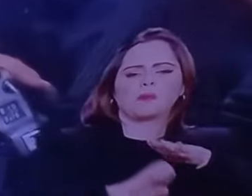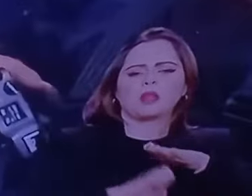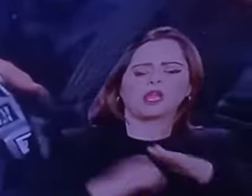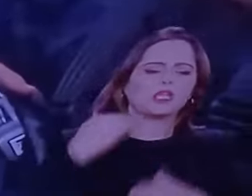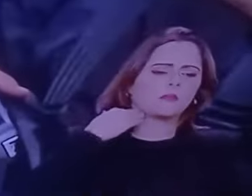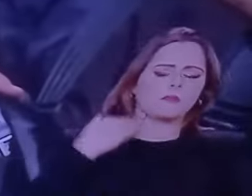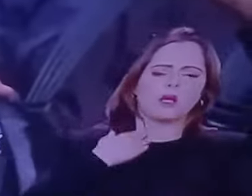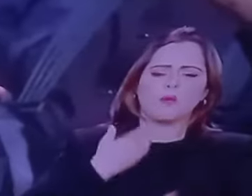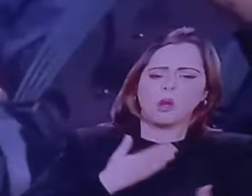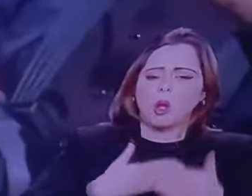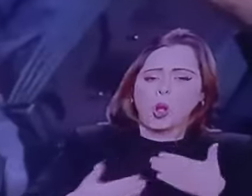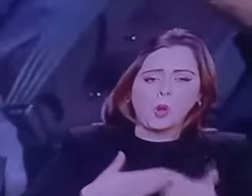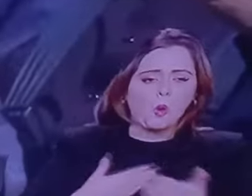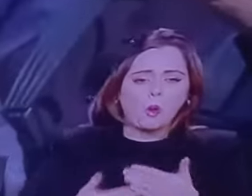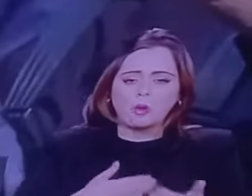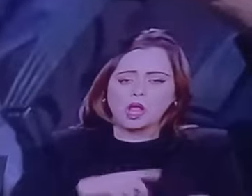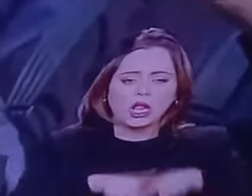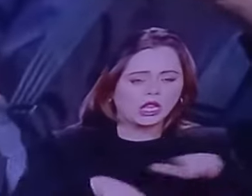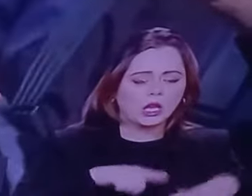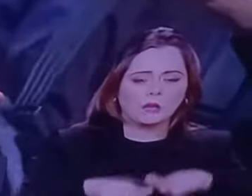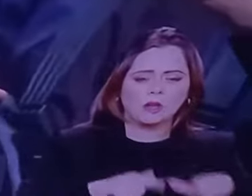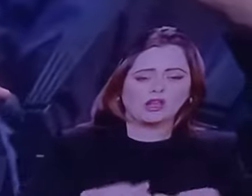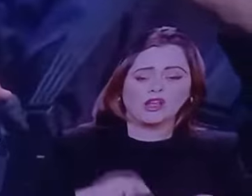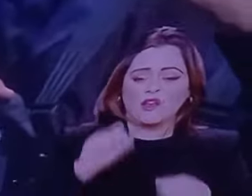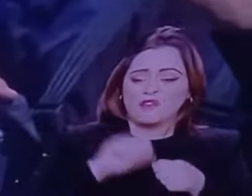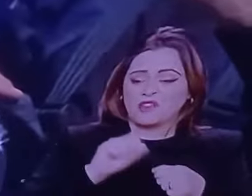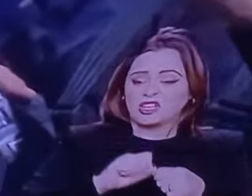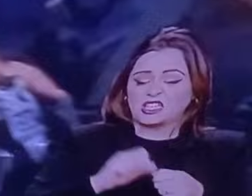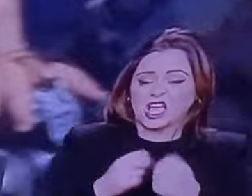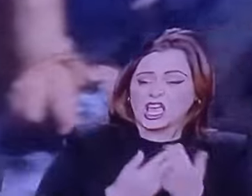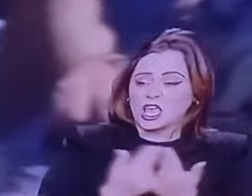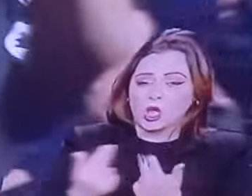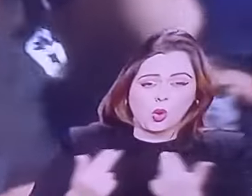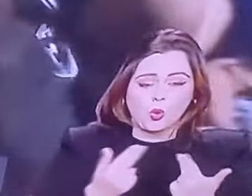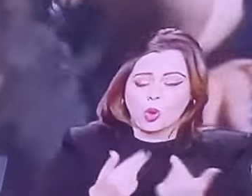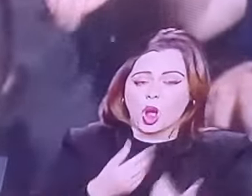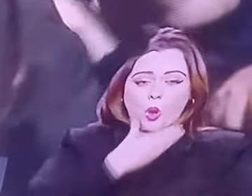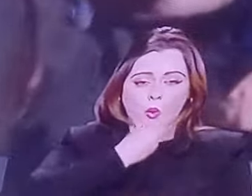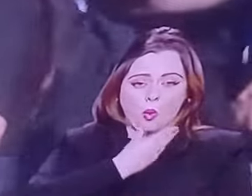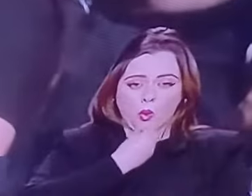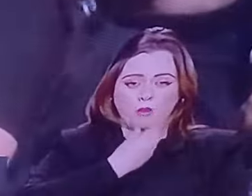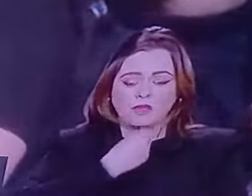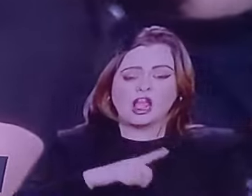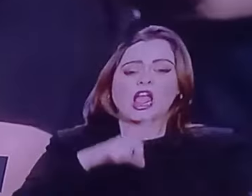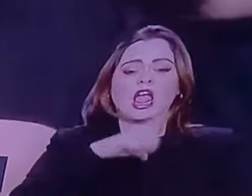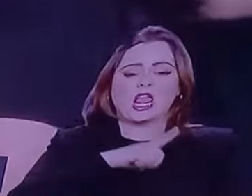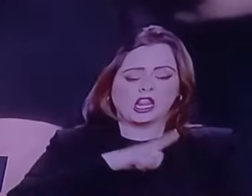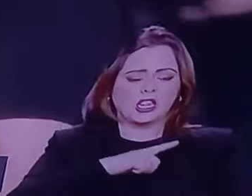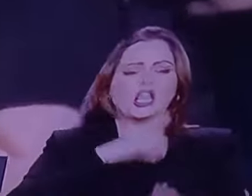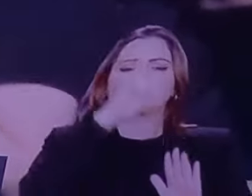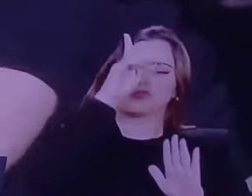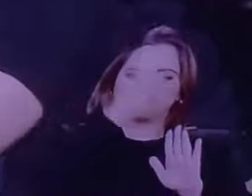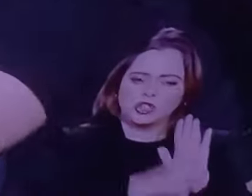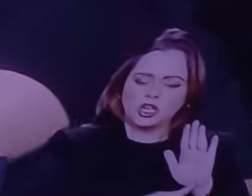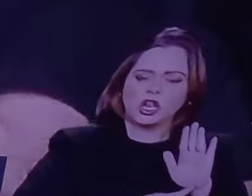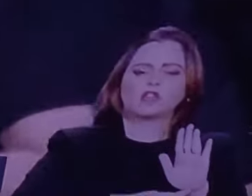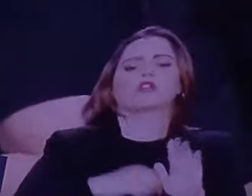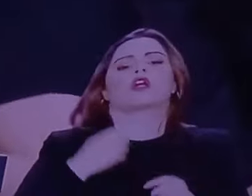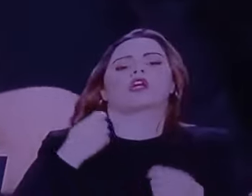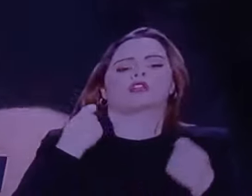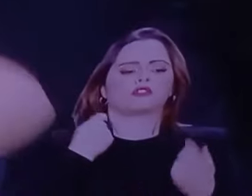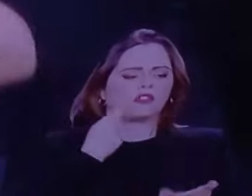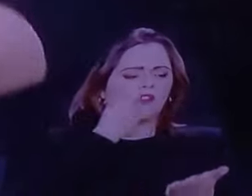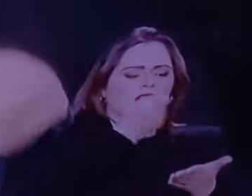atividade, se ela estiver fazendo o mesmo serviço de um homem, ela tem o direito de receber